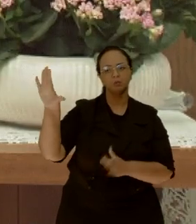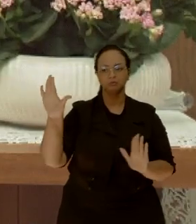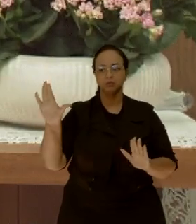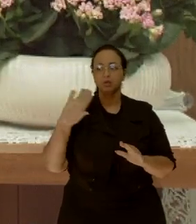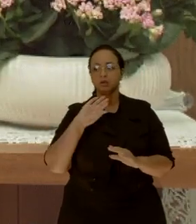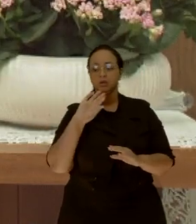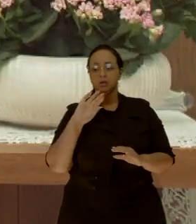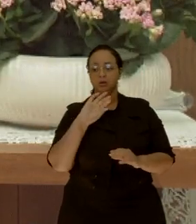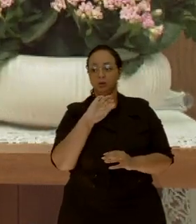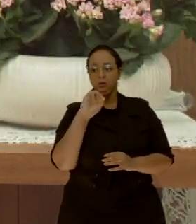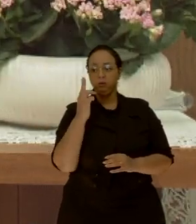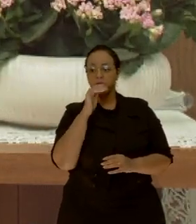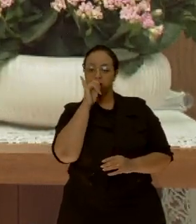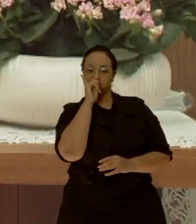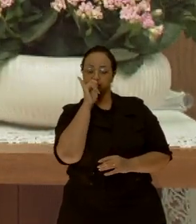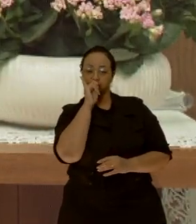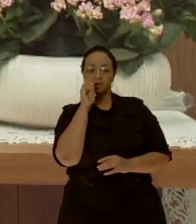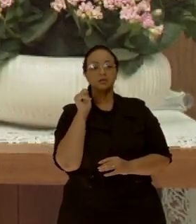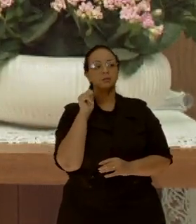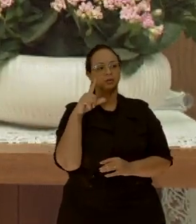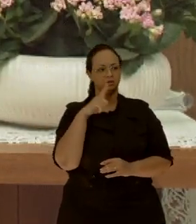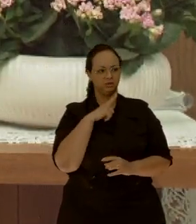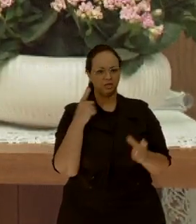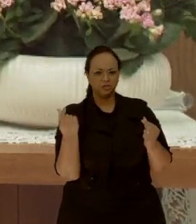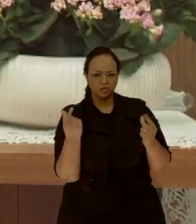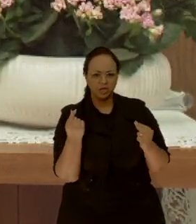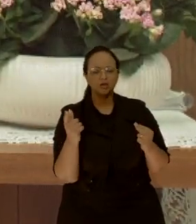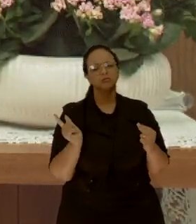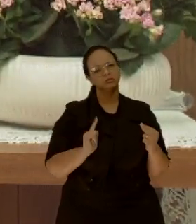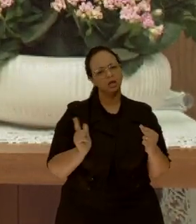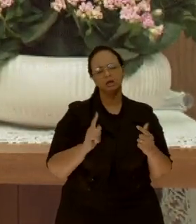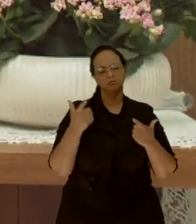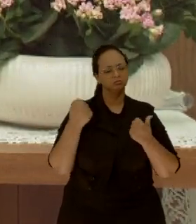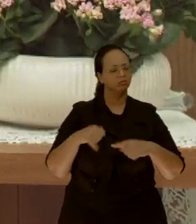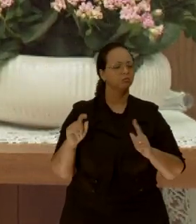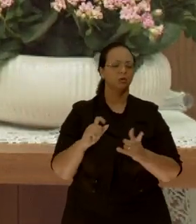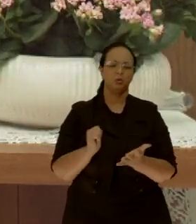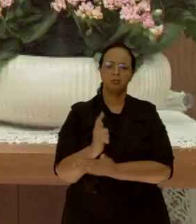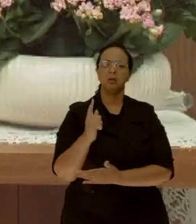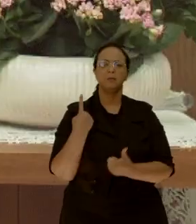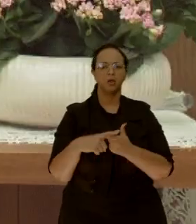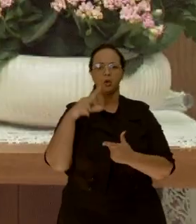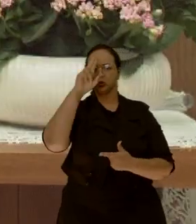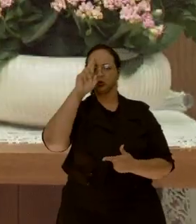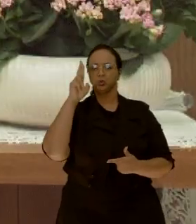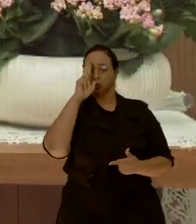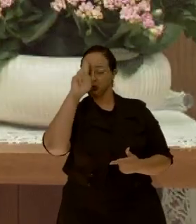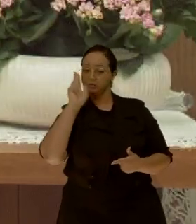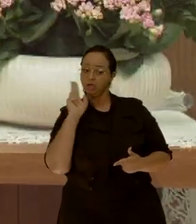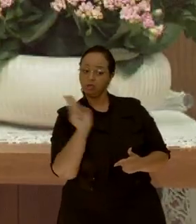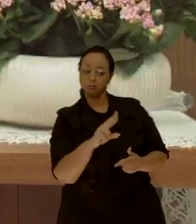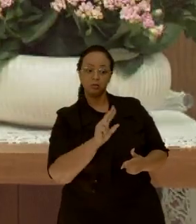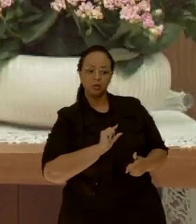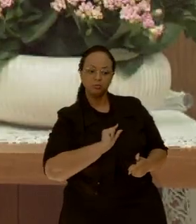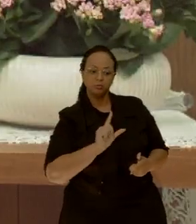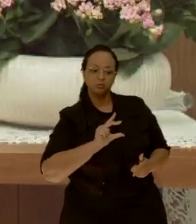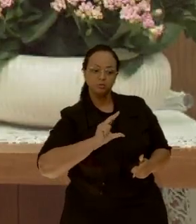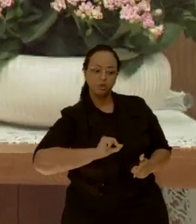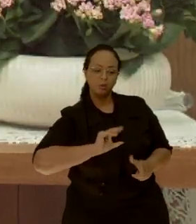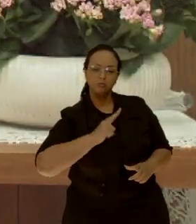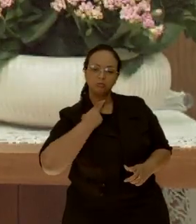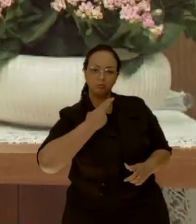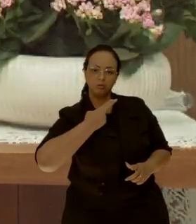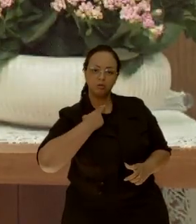Não compram. A propriedade tem dinheiro? Tem, mas não compra. Essa propriedade não serve. Está aqui no Brasil,